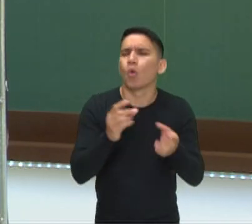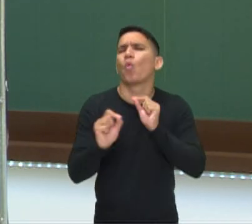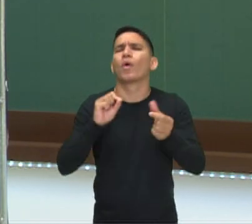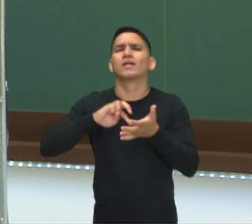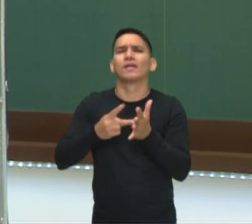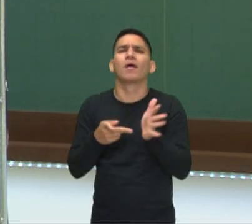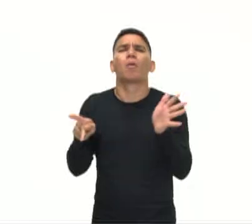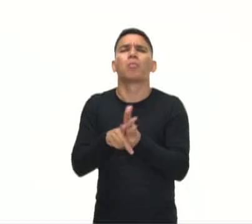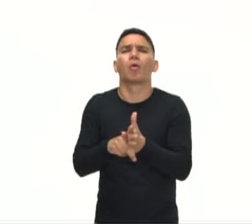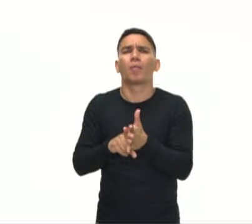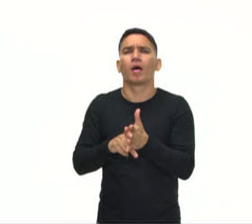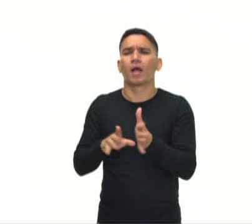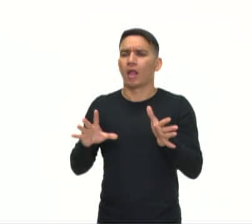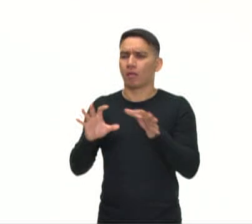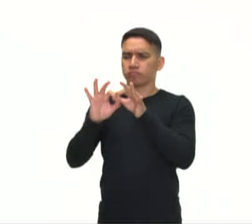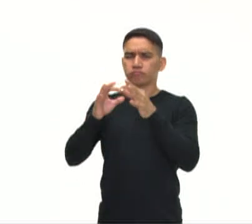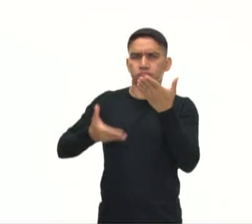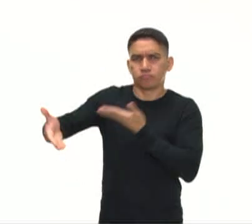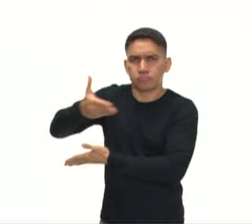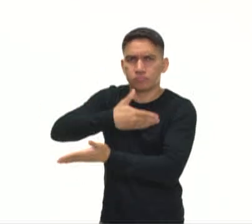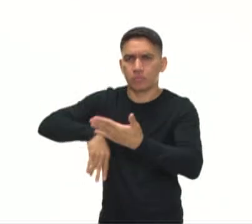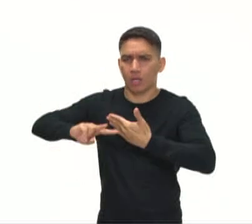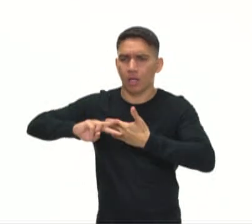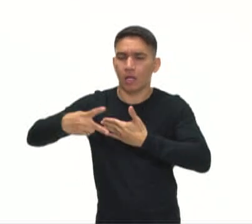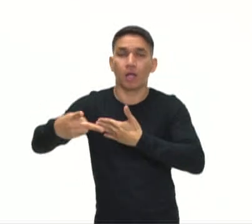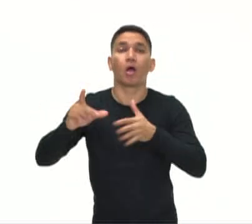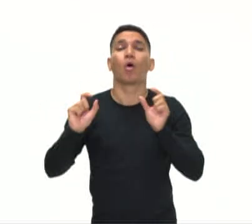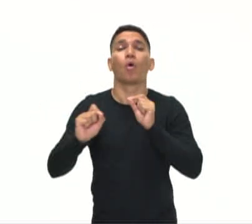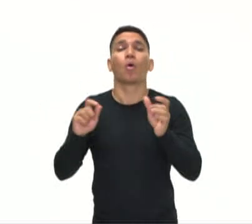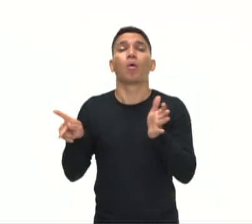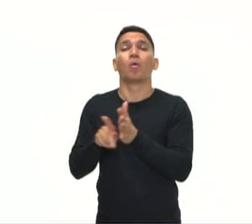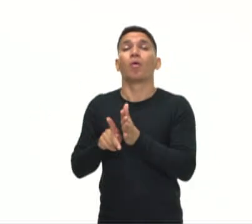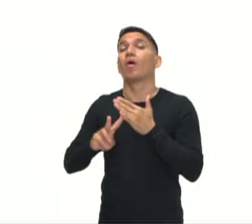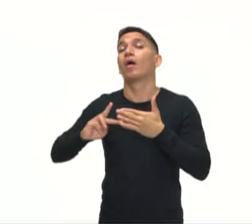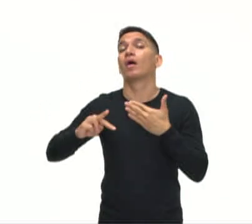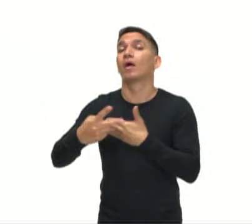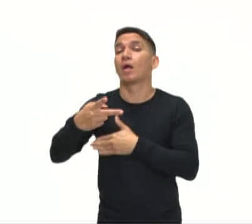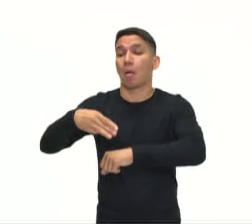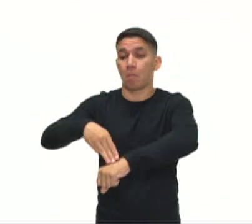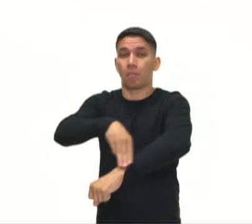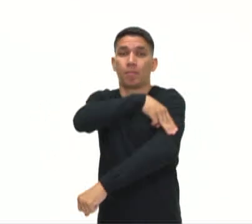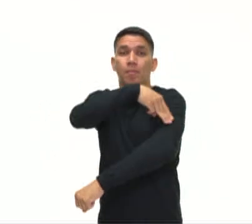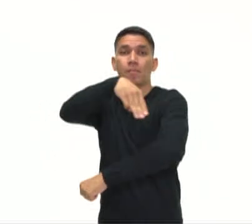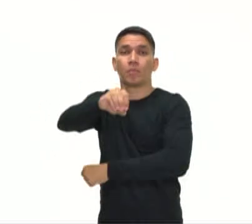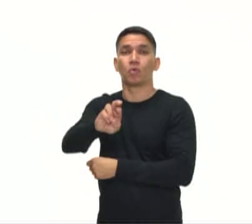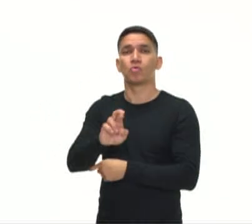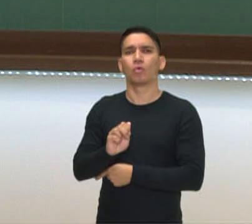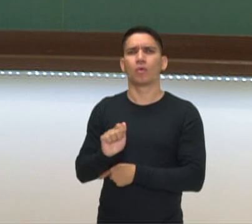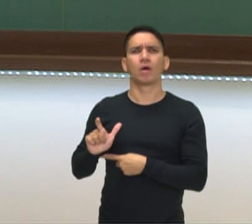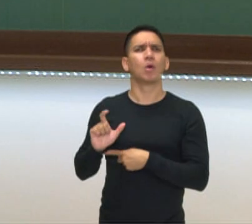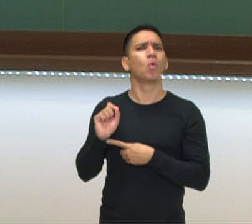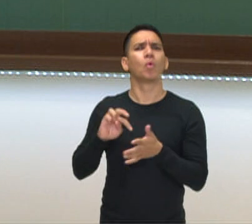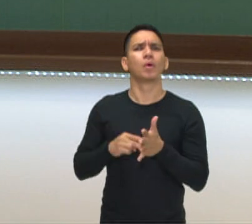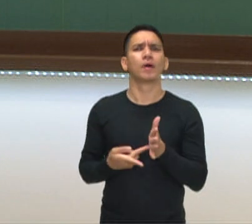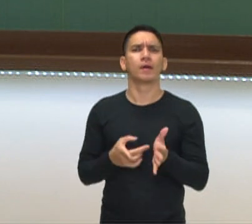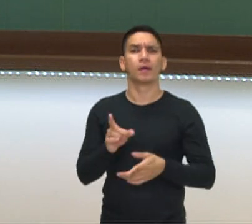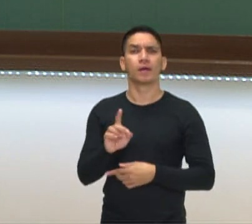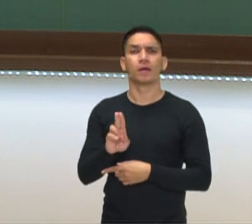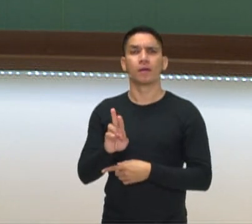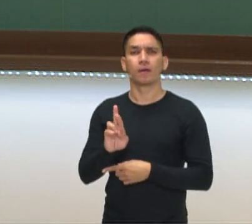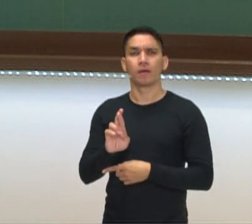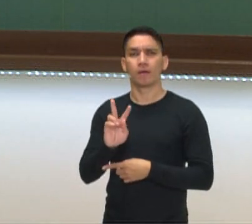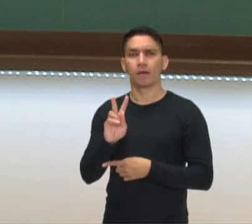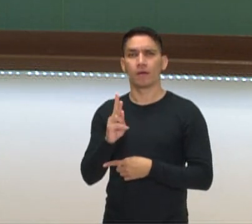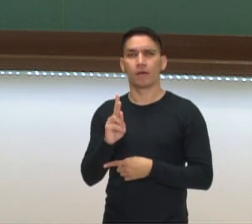solidariedade causando a consequência, causando como consequência a moral? O que é a moral? O Durkheim vai falar assim,